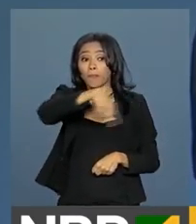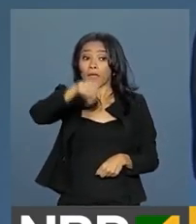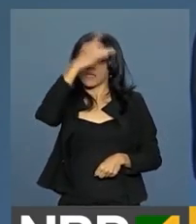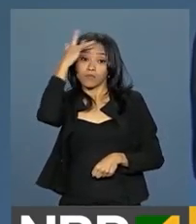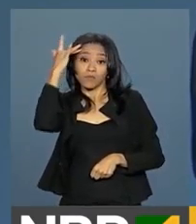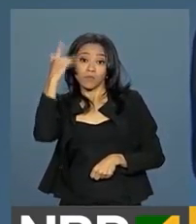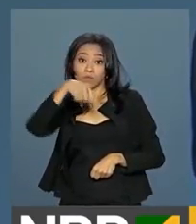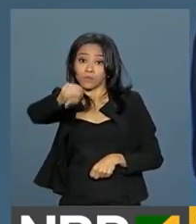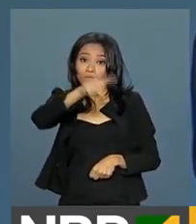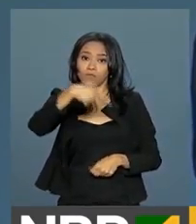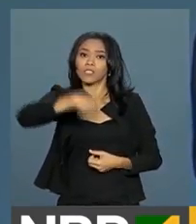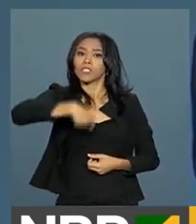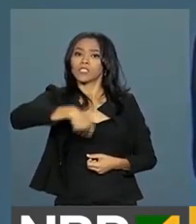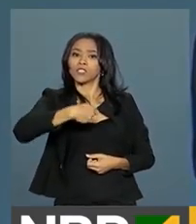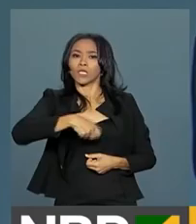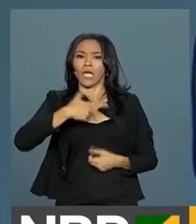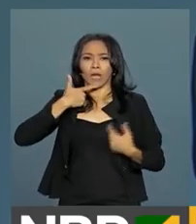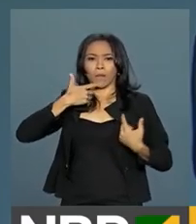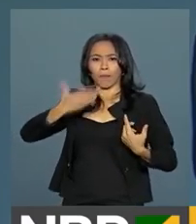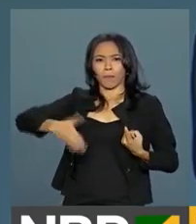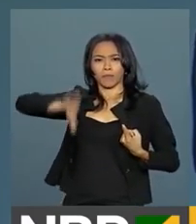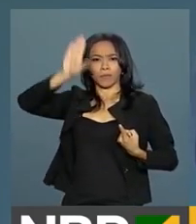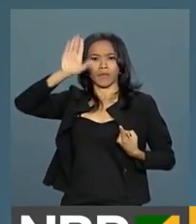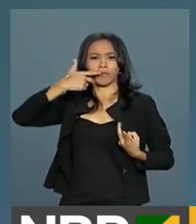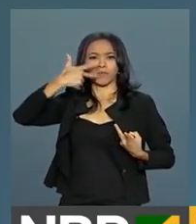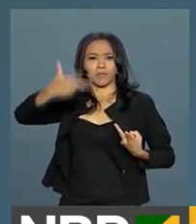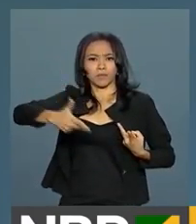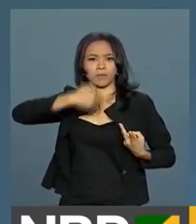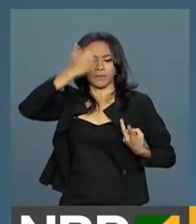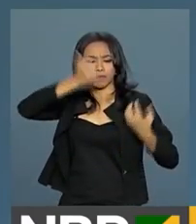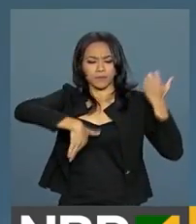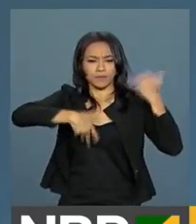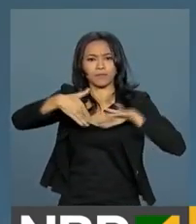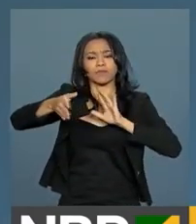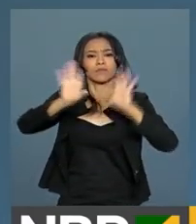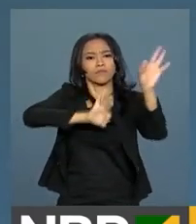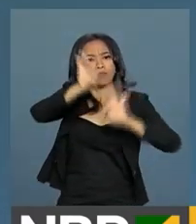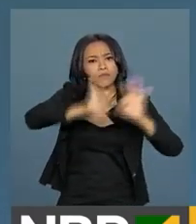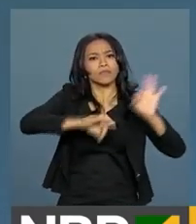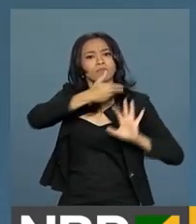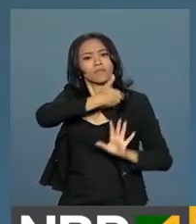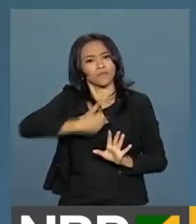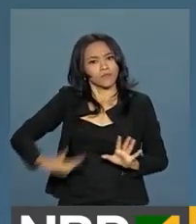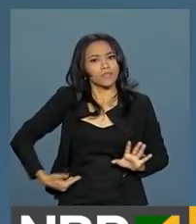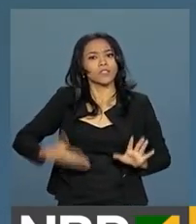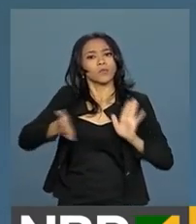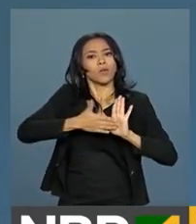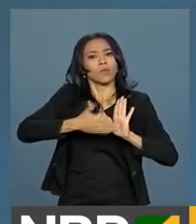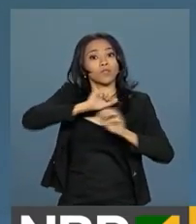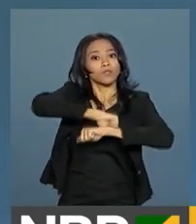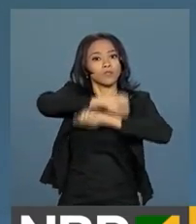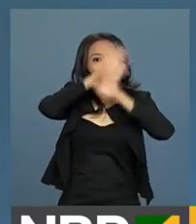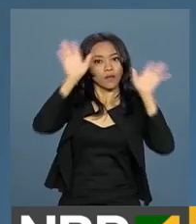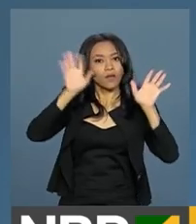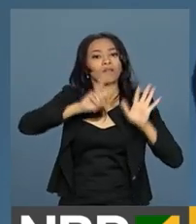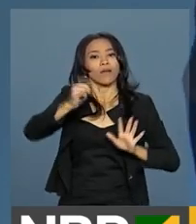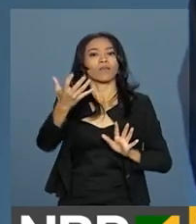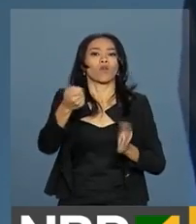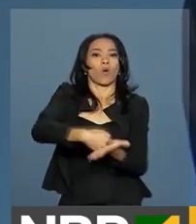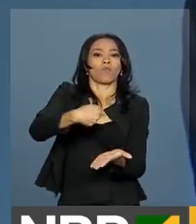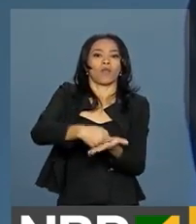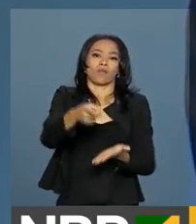candidatos posições claras planos de governo propostas concretas vai cobrar